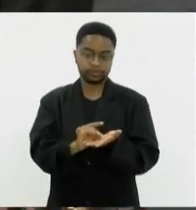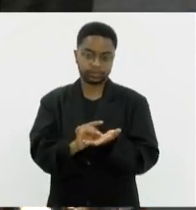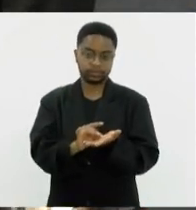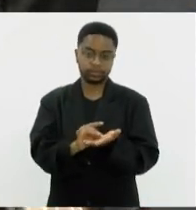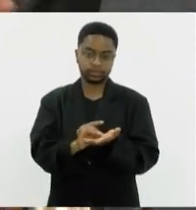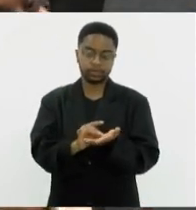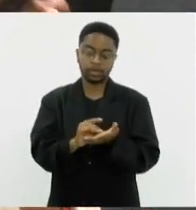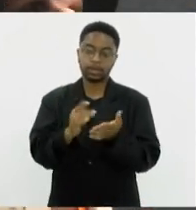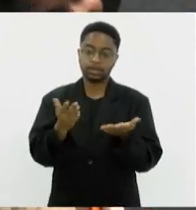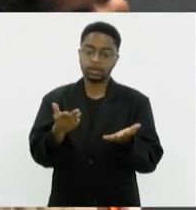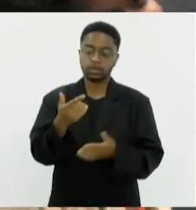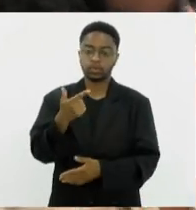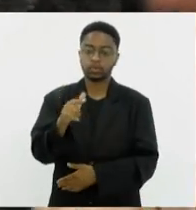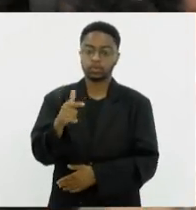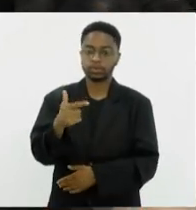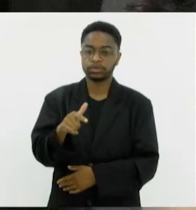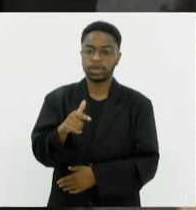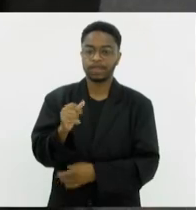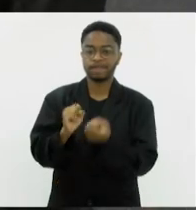uma lógica